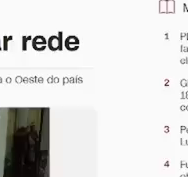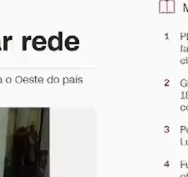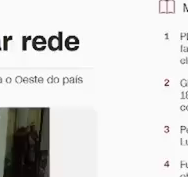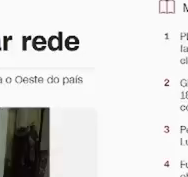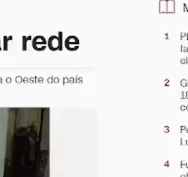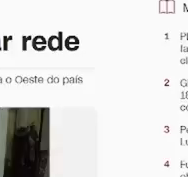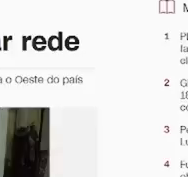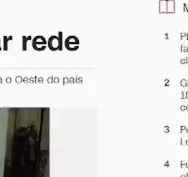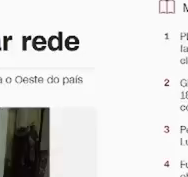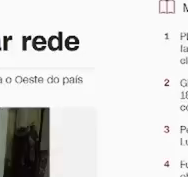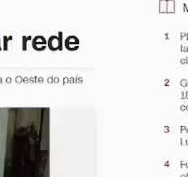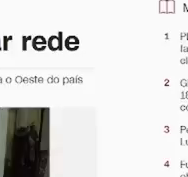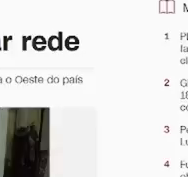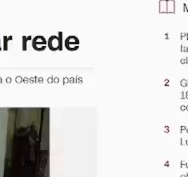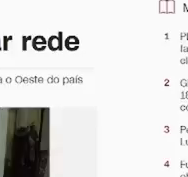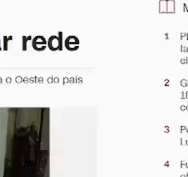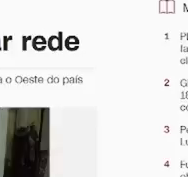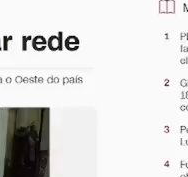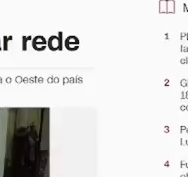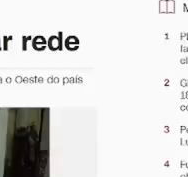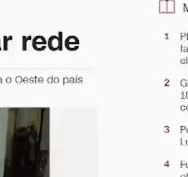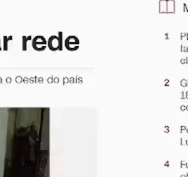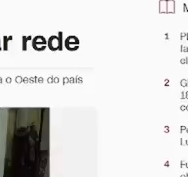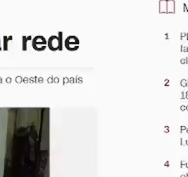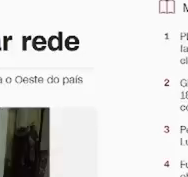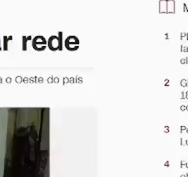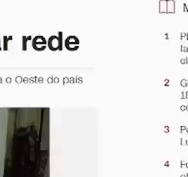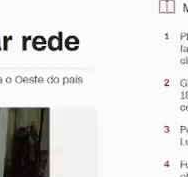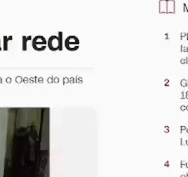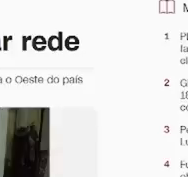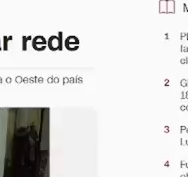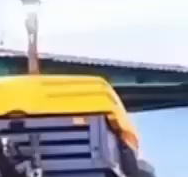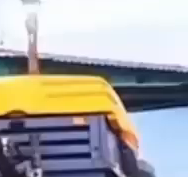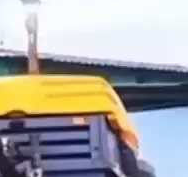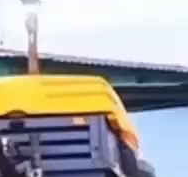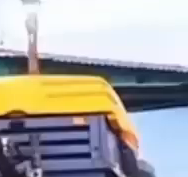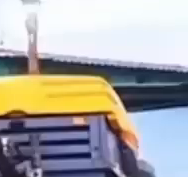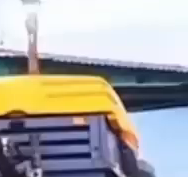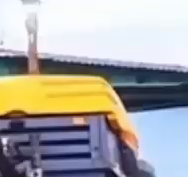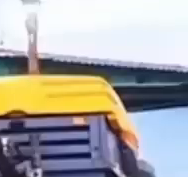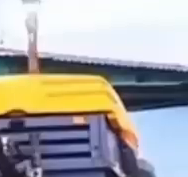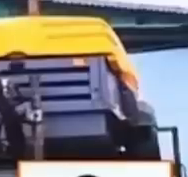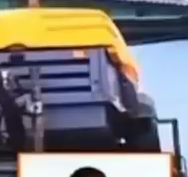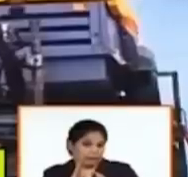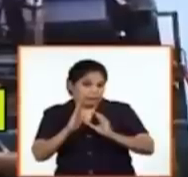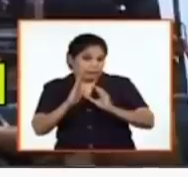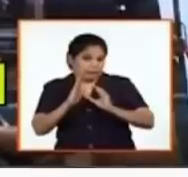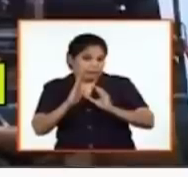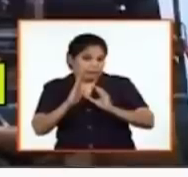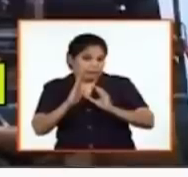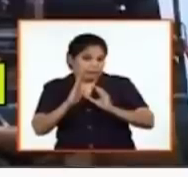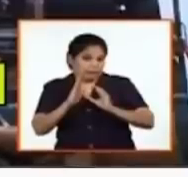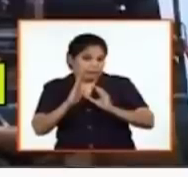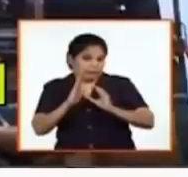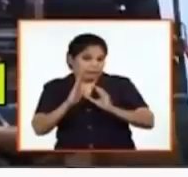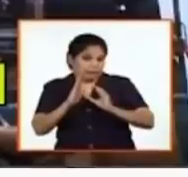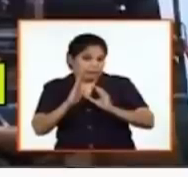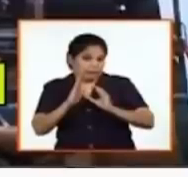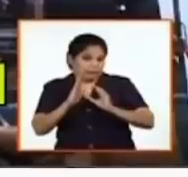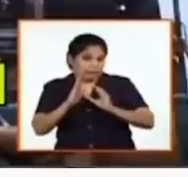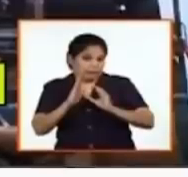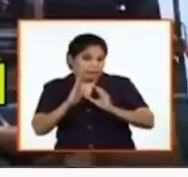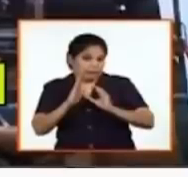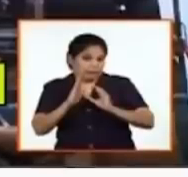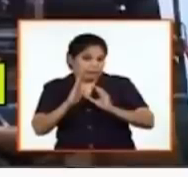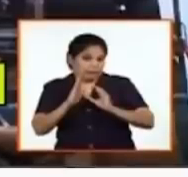transformador aqui que caiu no chão Isso aqui precisa de todo uma equipe para recolocar ele no lugar né o pessoal tá chegou a ter um apagão